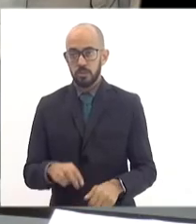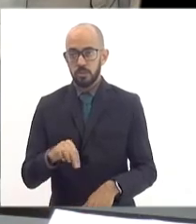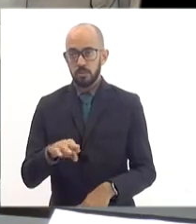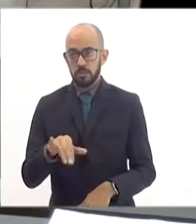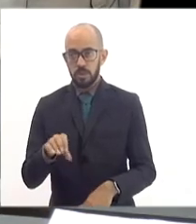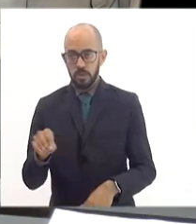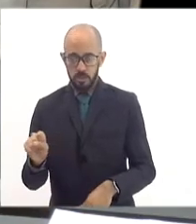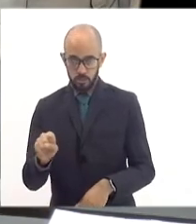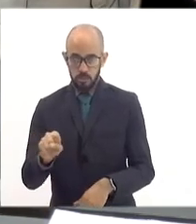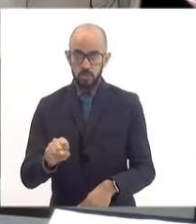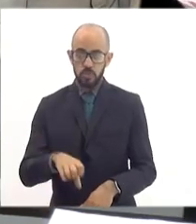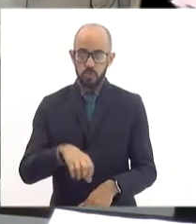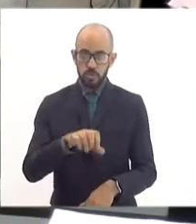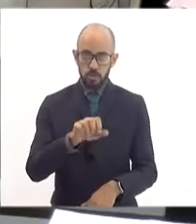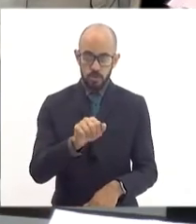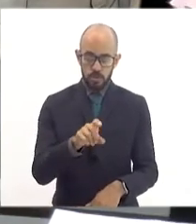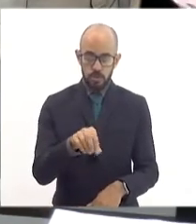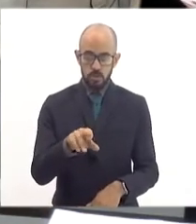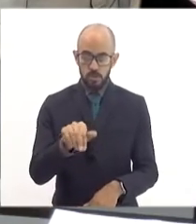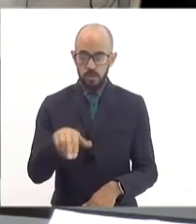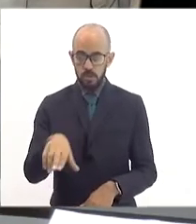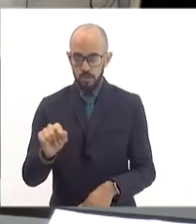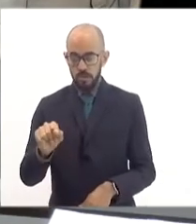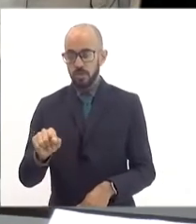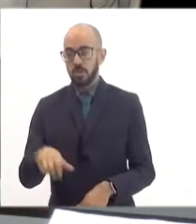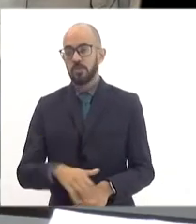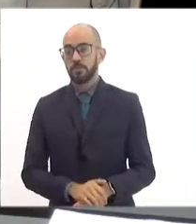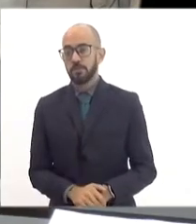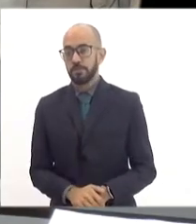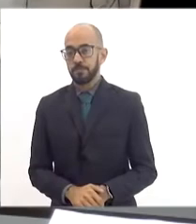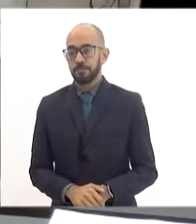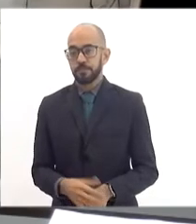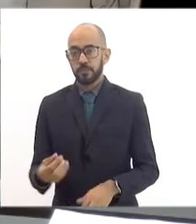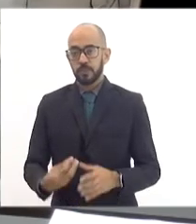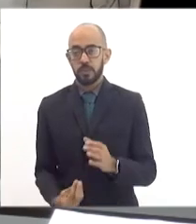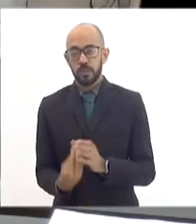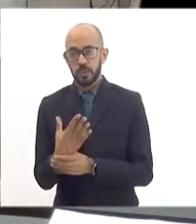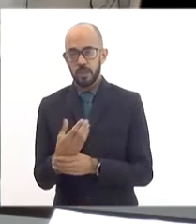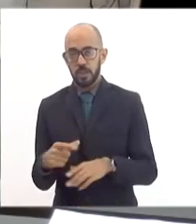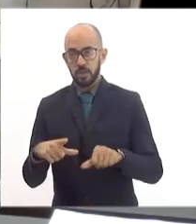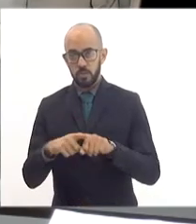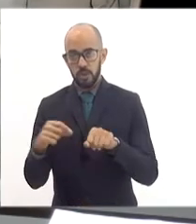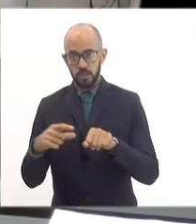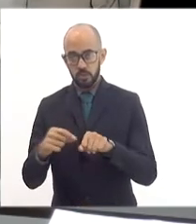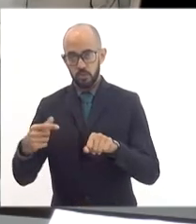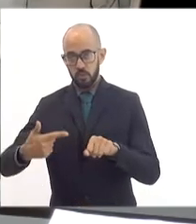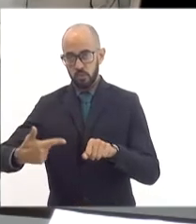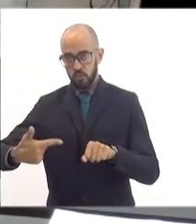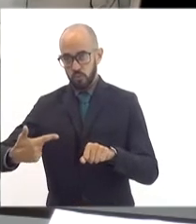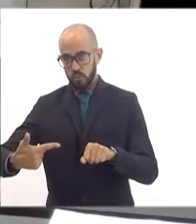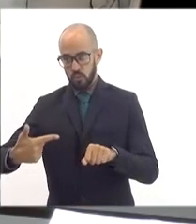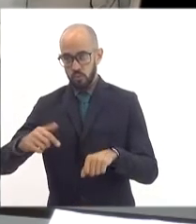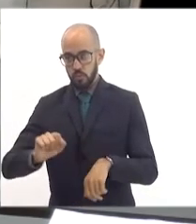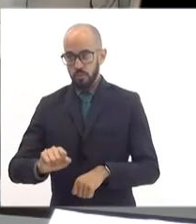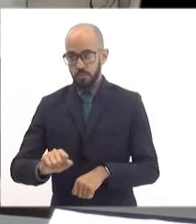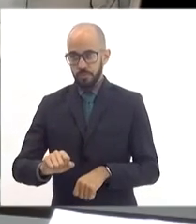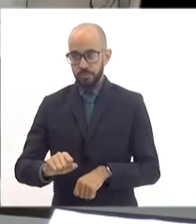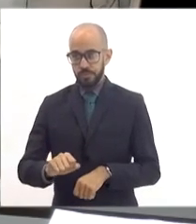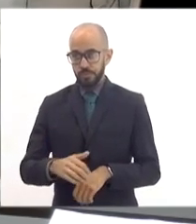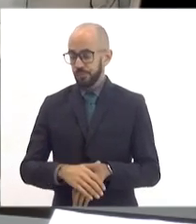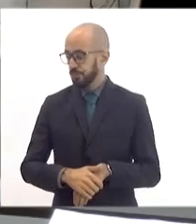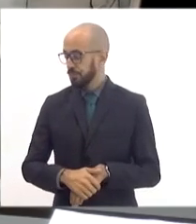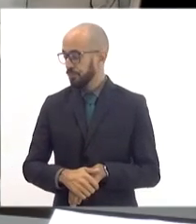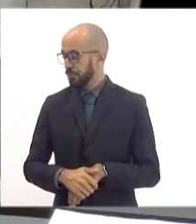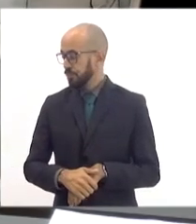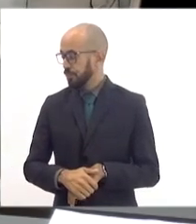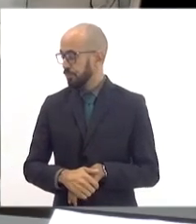deputado Alexandre Freitas, em que estabelece no artigo 2º da Lei Complementar, item B,